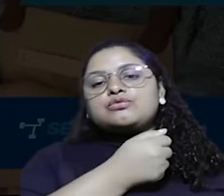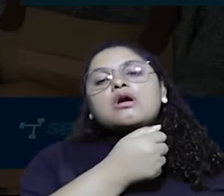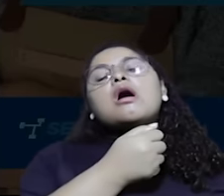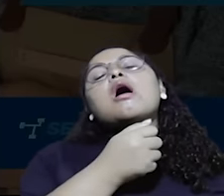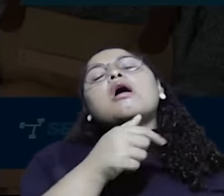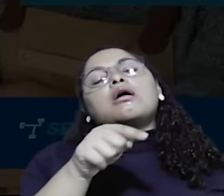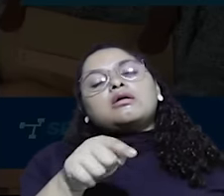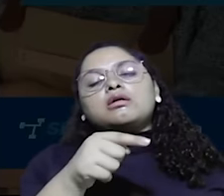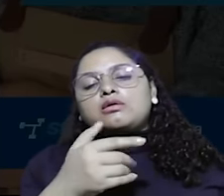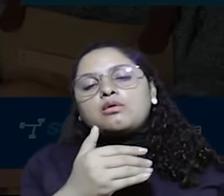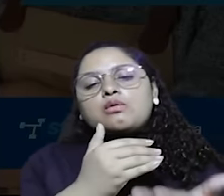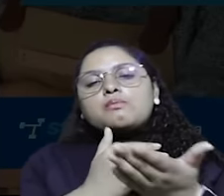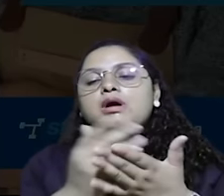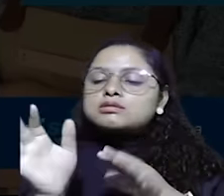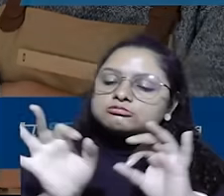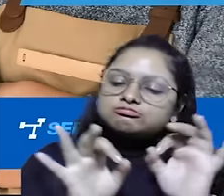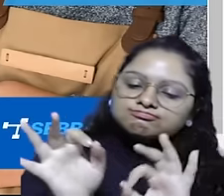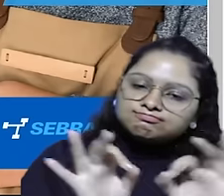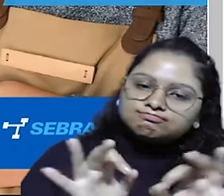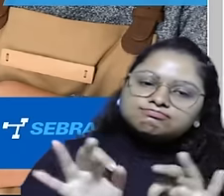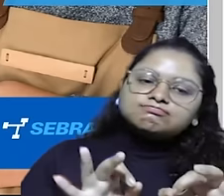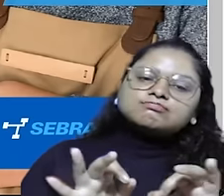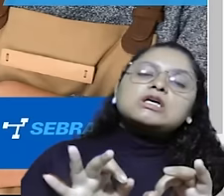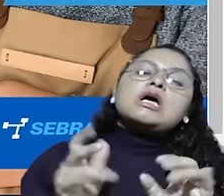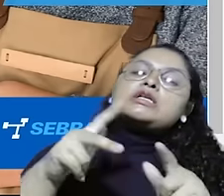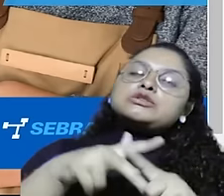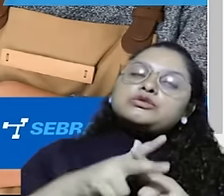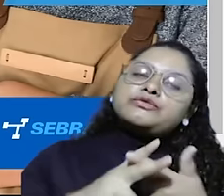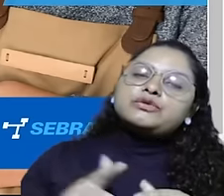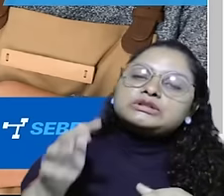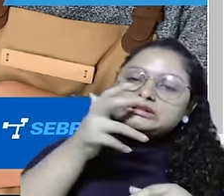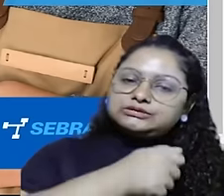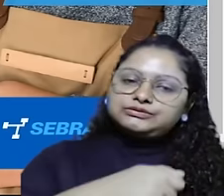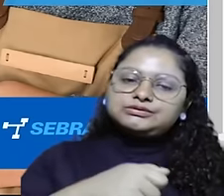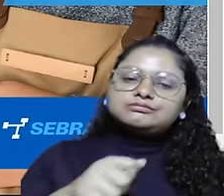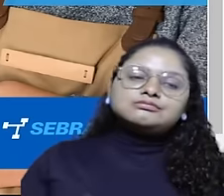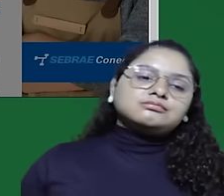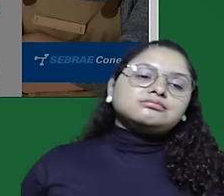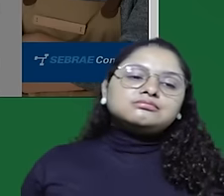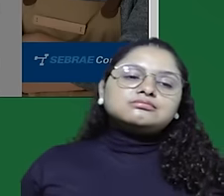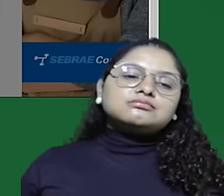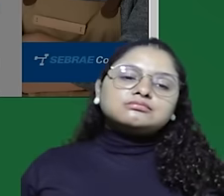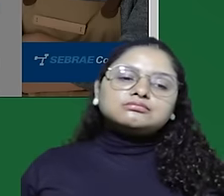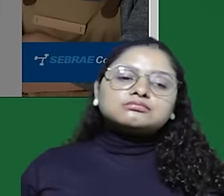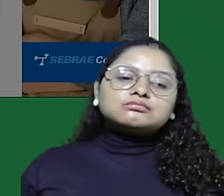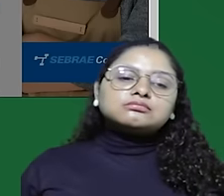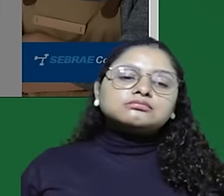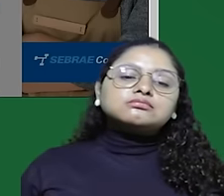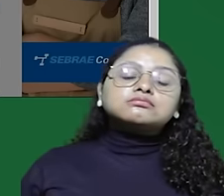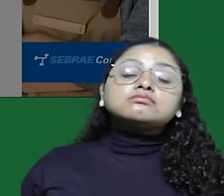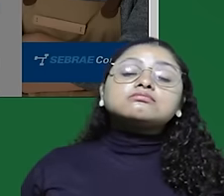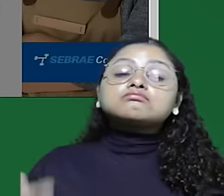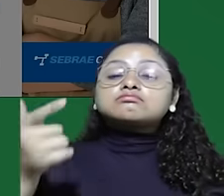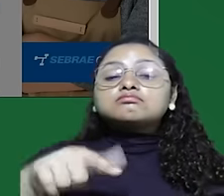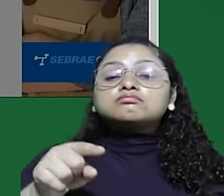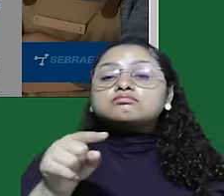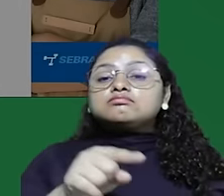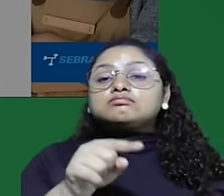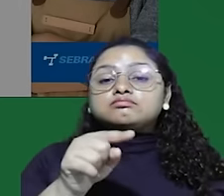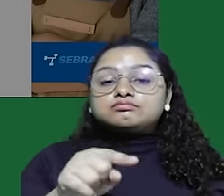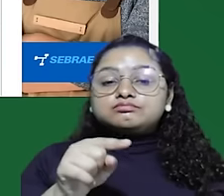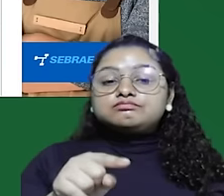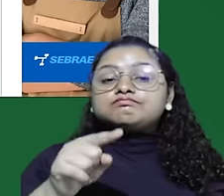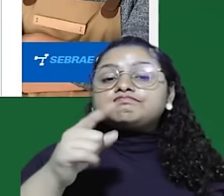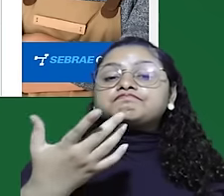programa faz todos os ajustes e ele traz configurações salvas com sucesso terceiro item no caso seria agora a